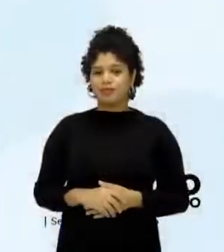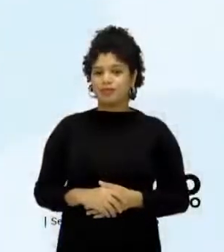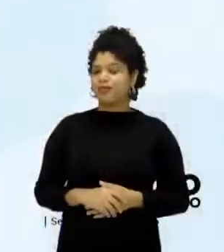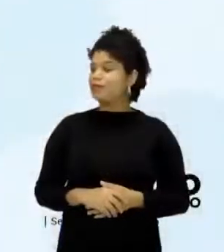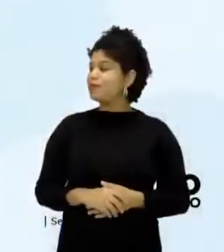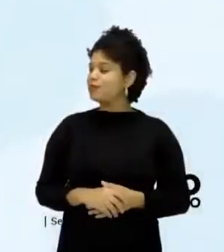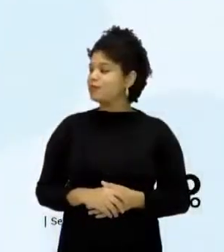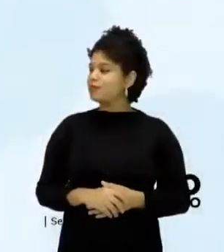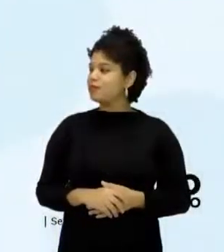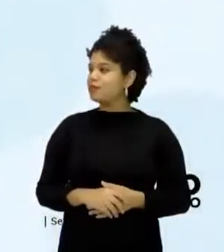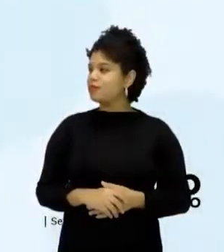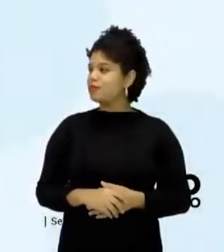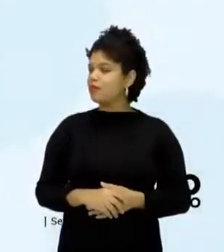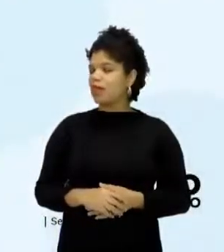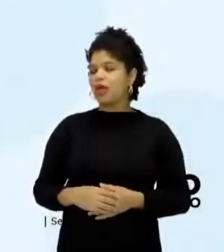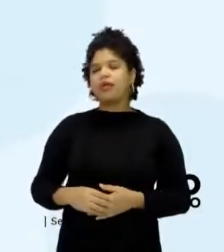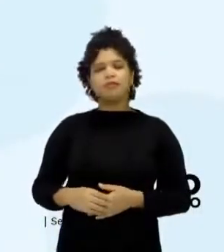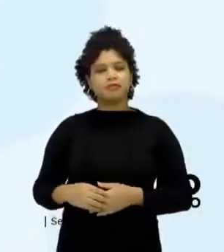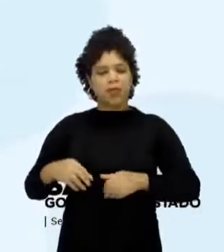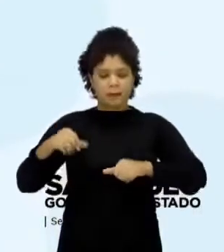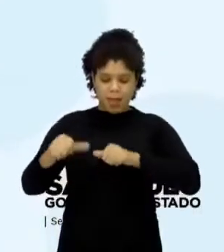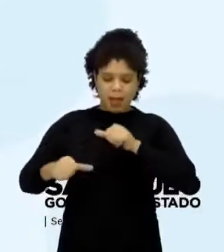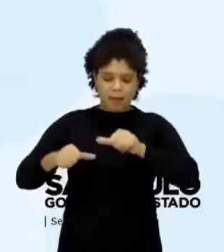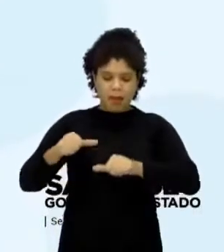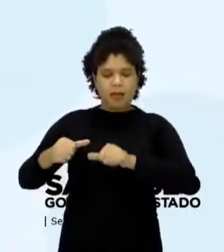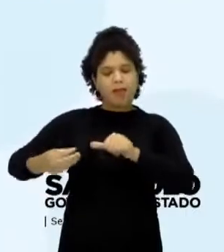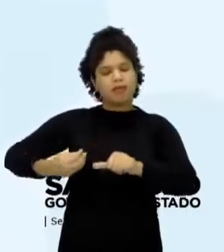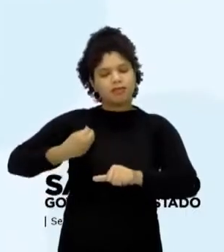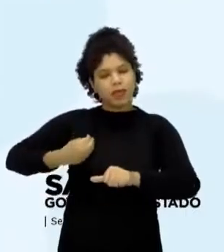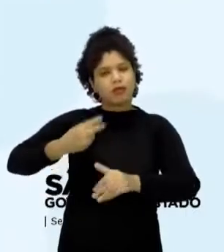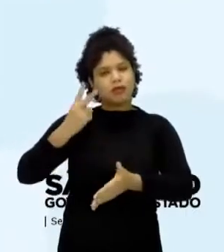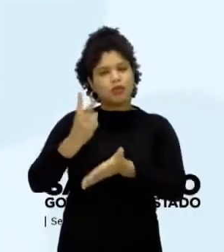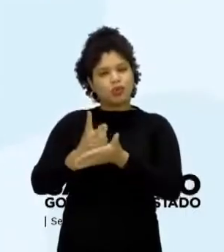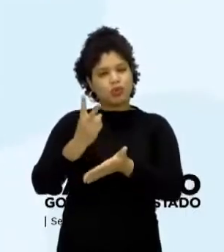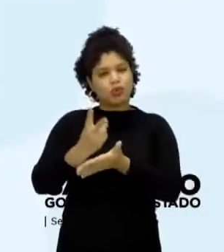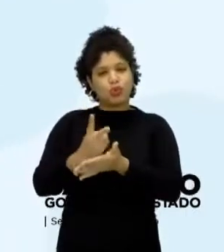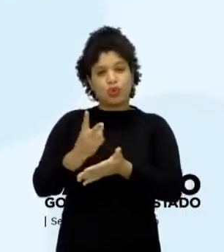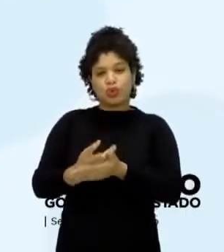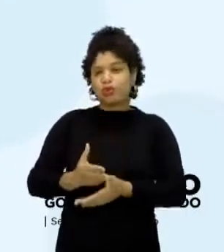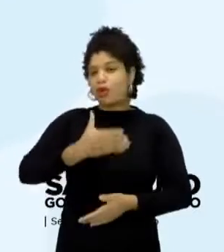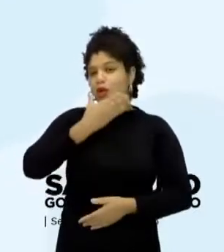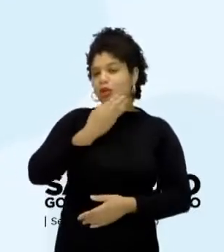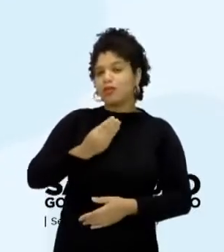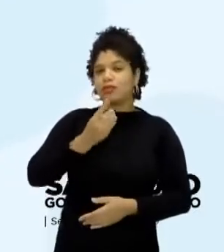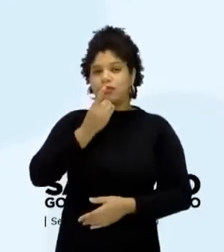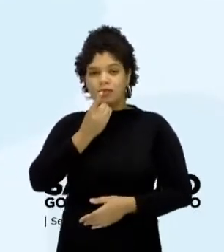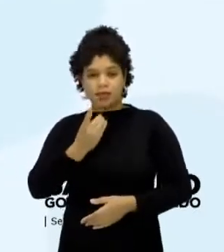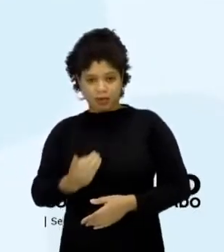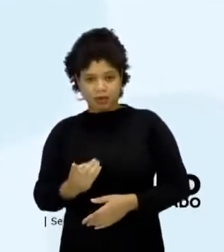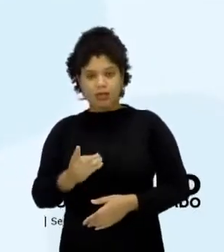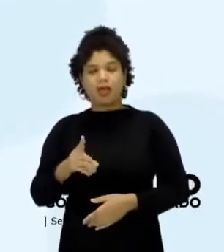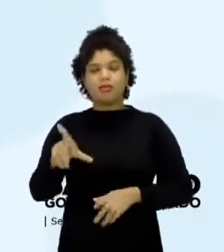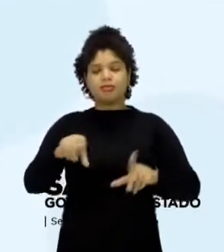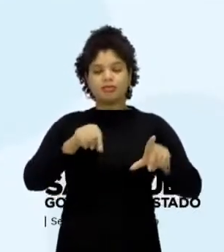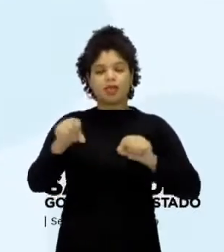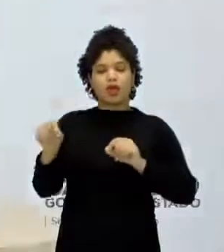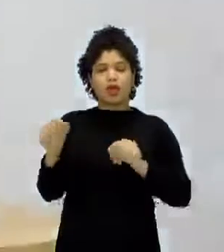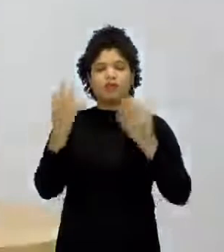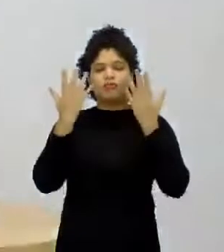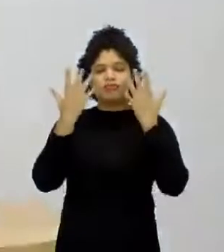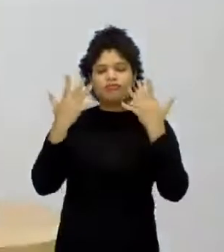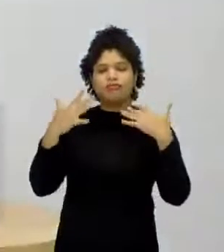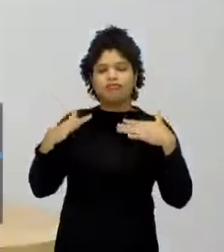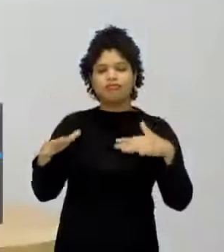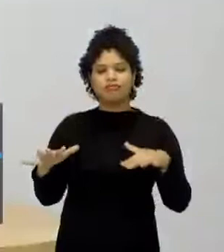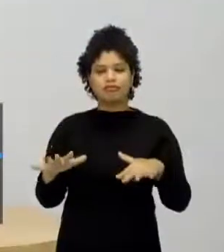chama A Vida em Constante Evolução, Darwin e a Seleção Natural. E é justamente